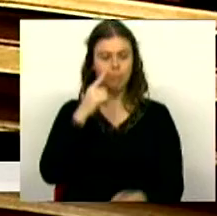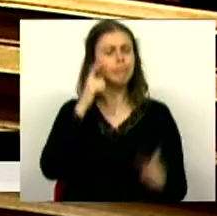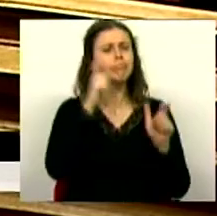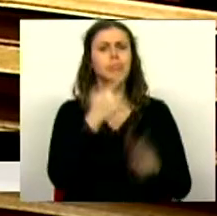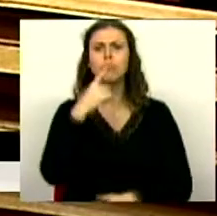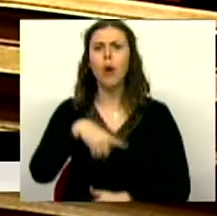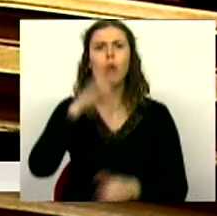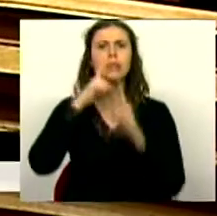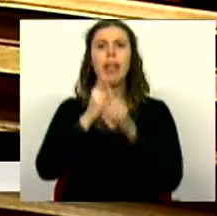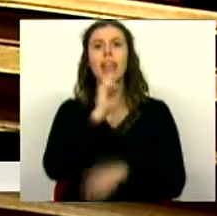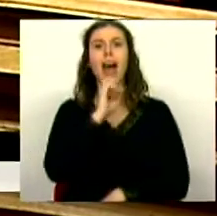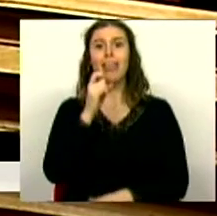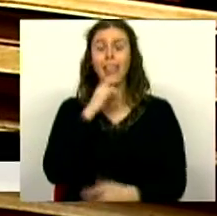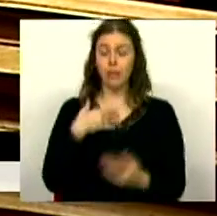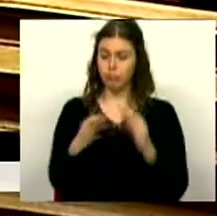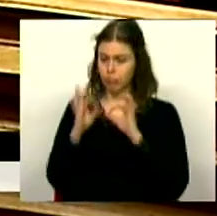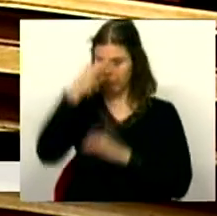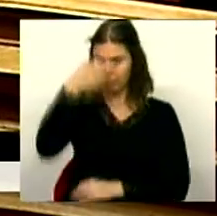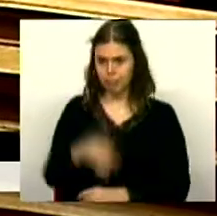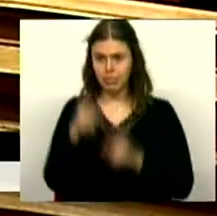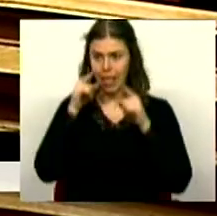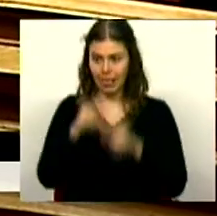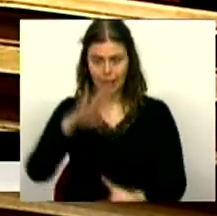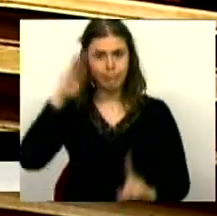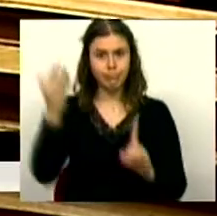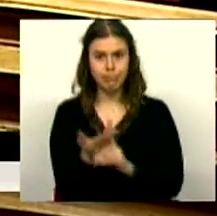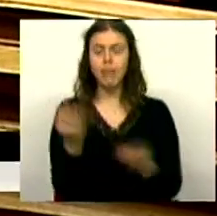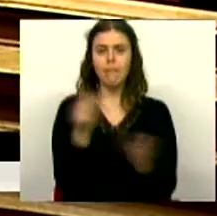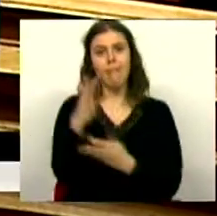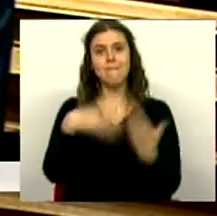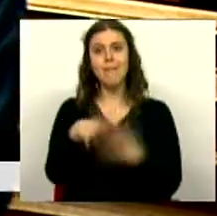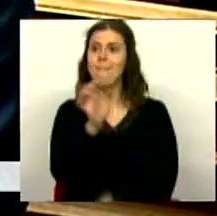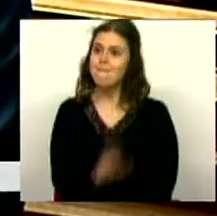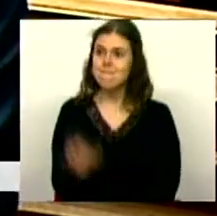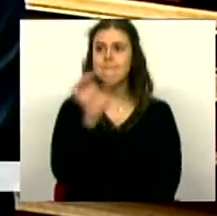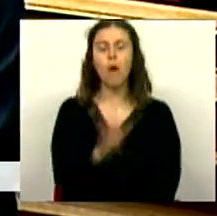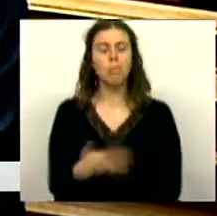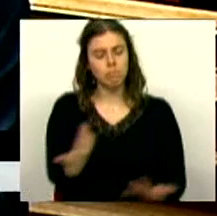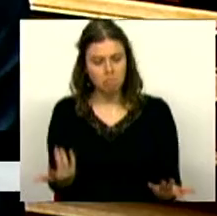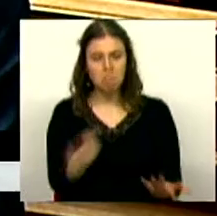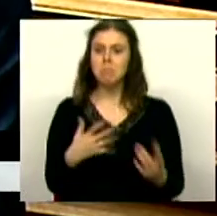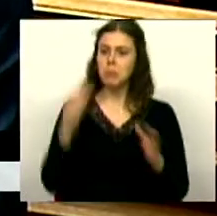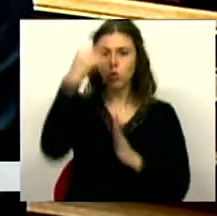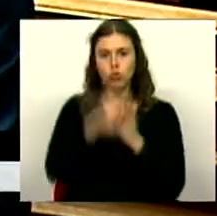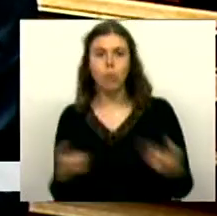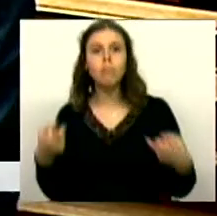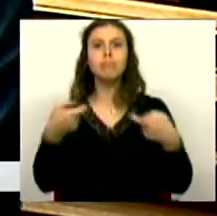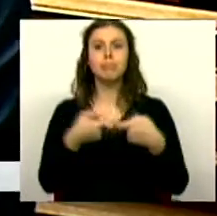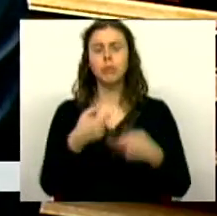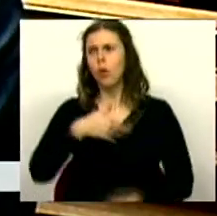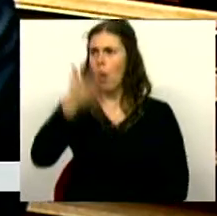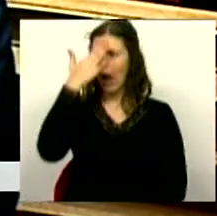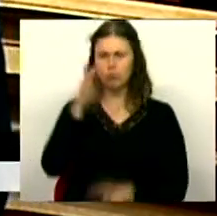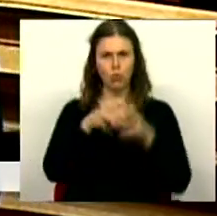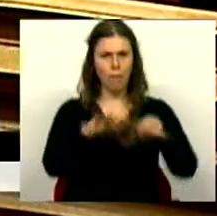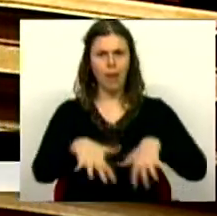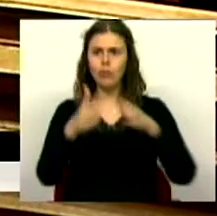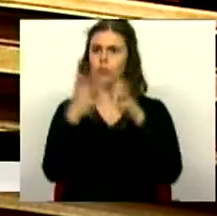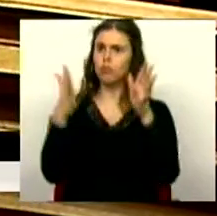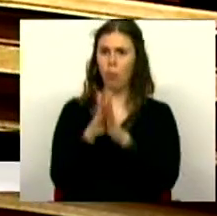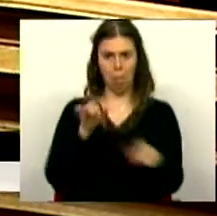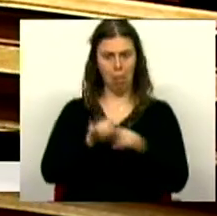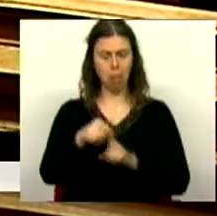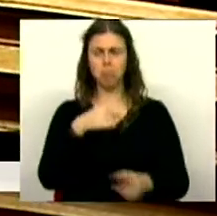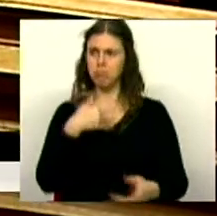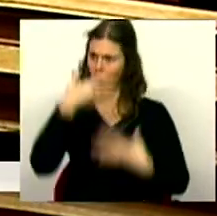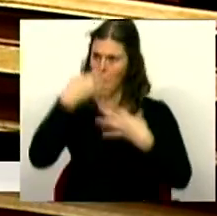para garantir que as condutas que ali se punem efetivamente são feitas de forma conforme à Constituição. Penso que todos os grupos parlamentares e partidos estão de